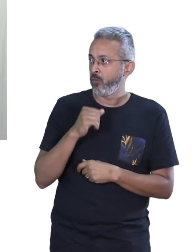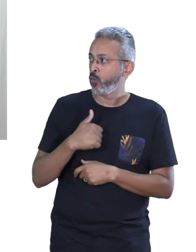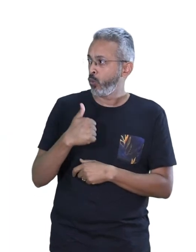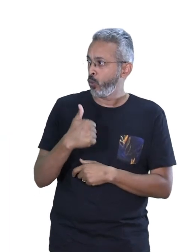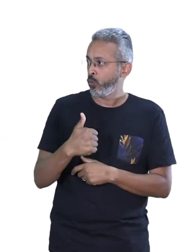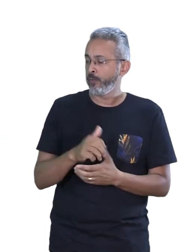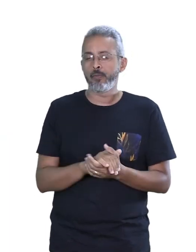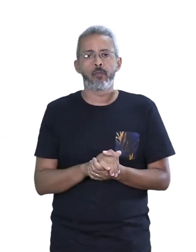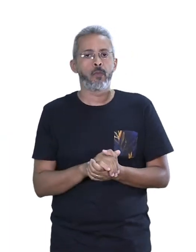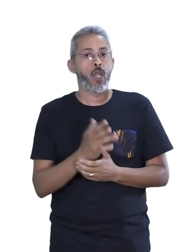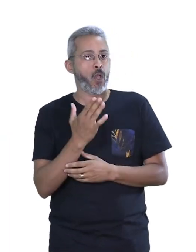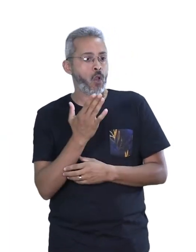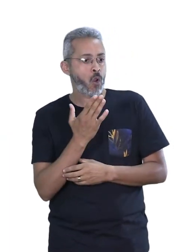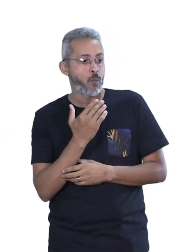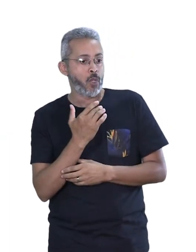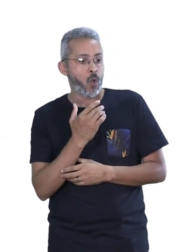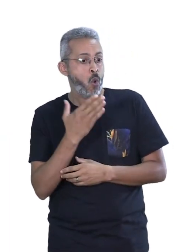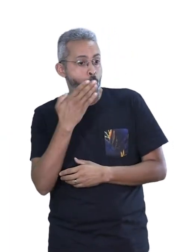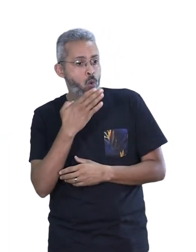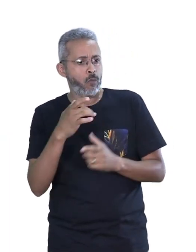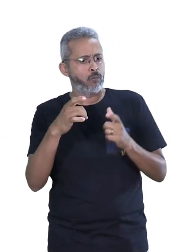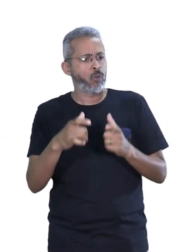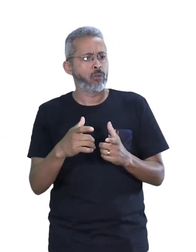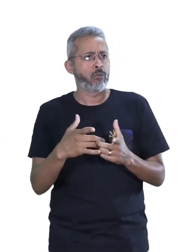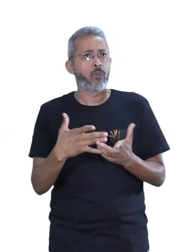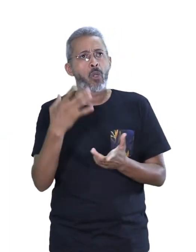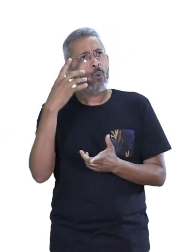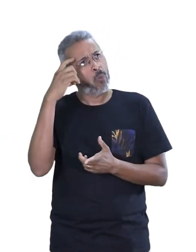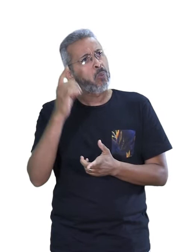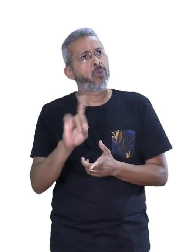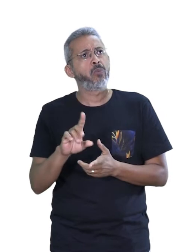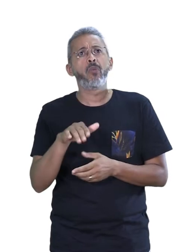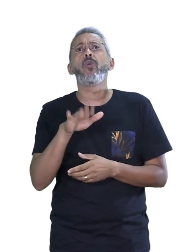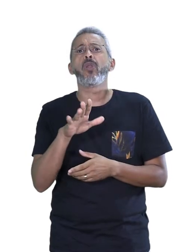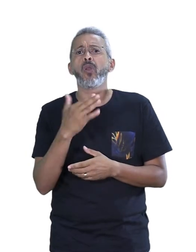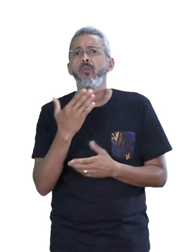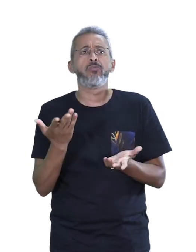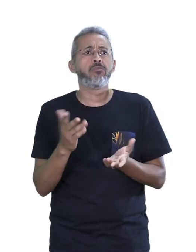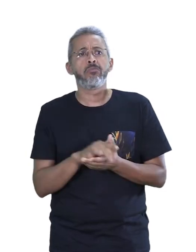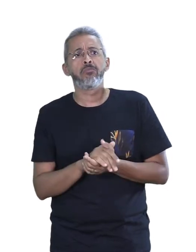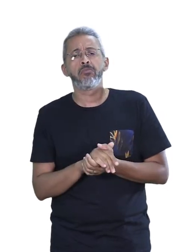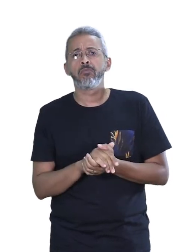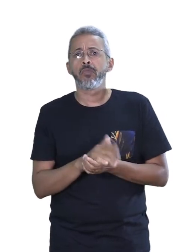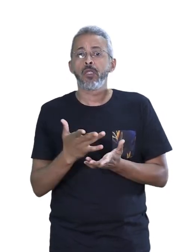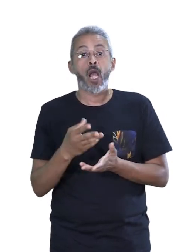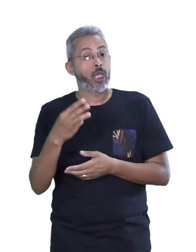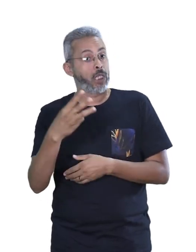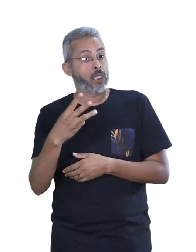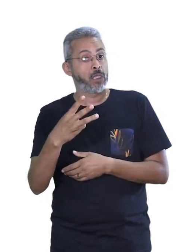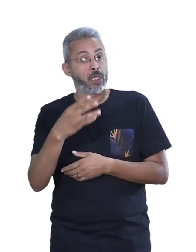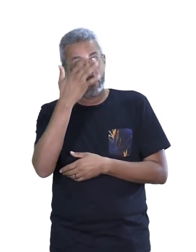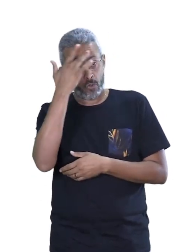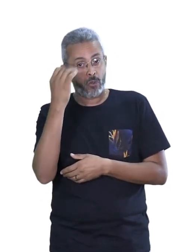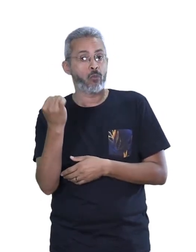exemplos. Exemplo 1. Comeram o bolo. Não sabemos quem comeu, pois, como já